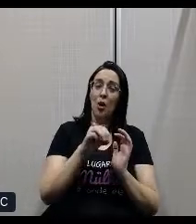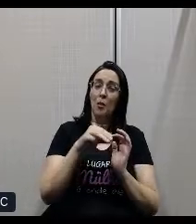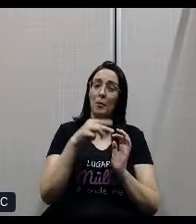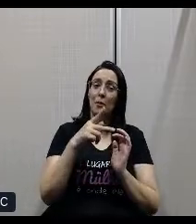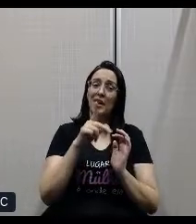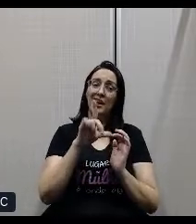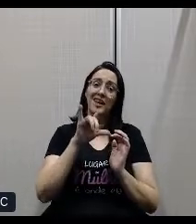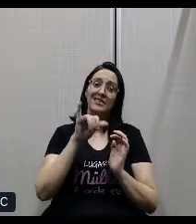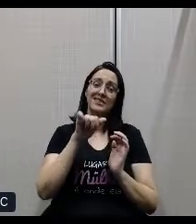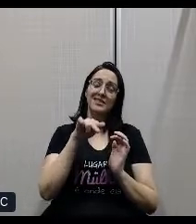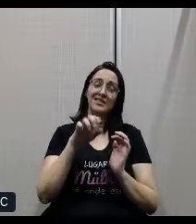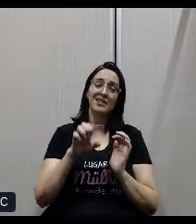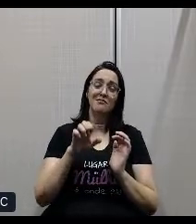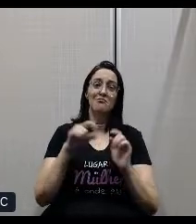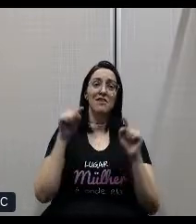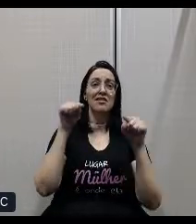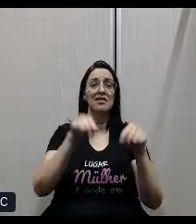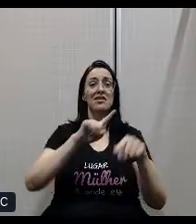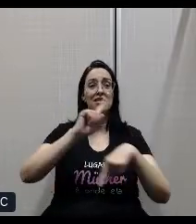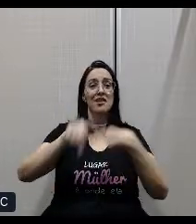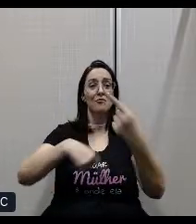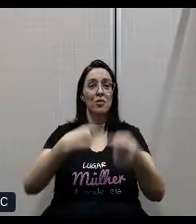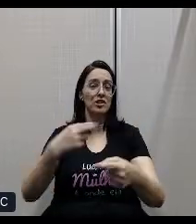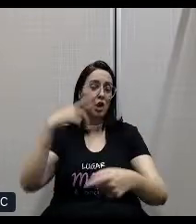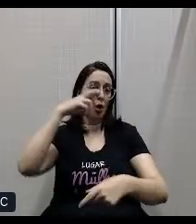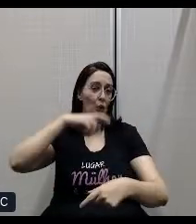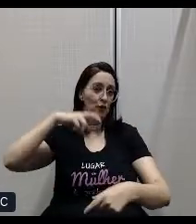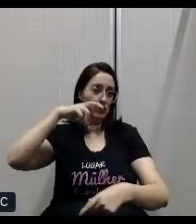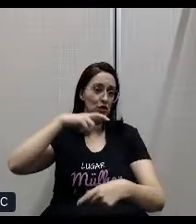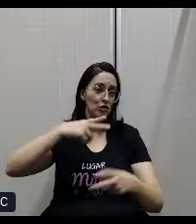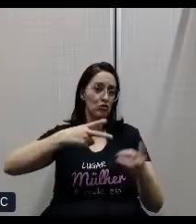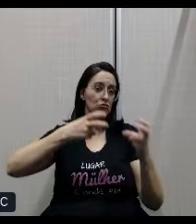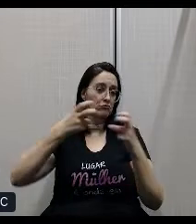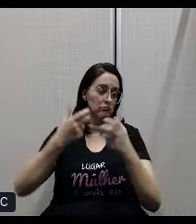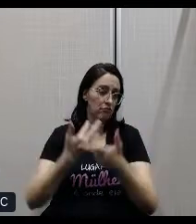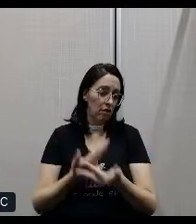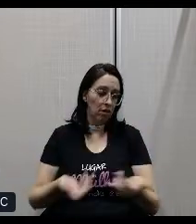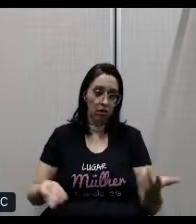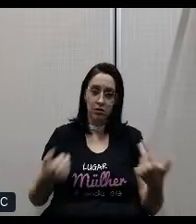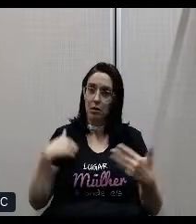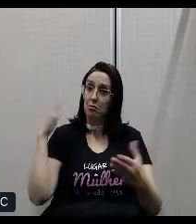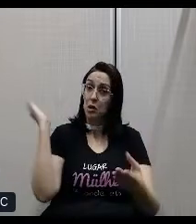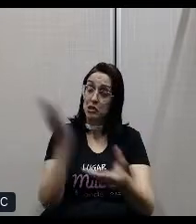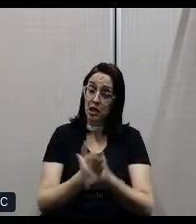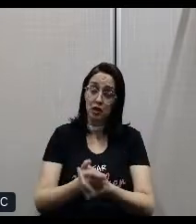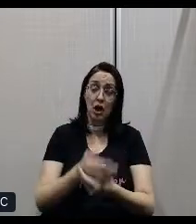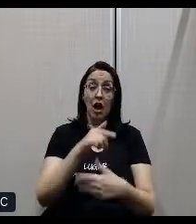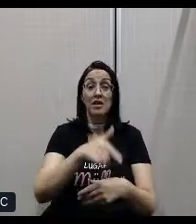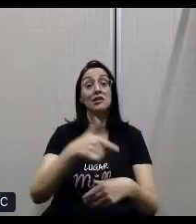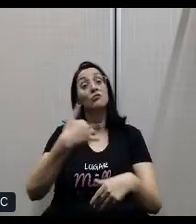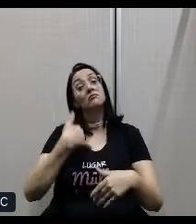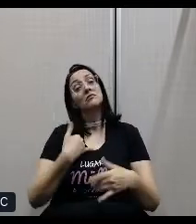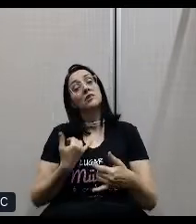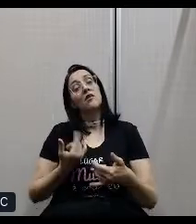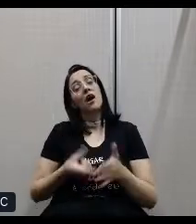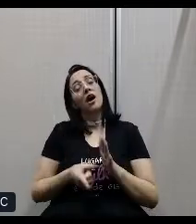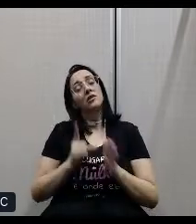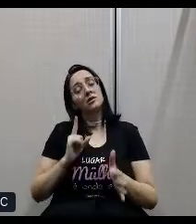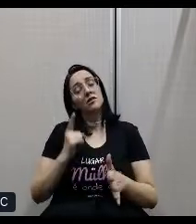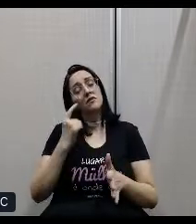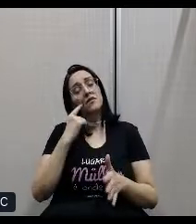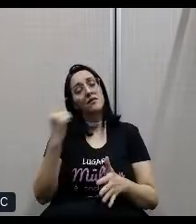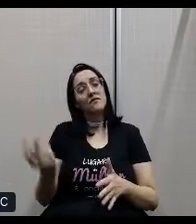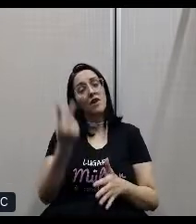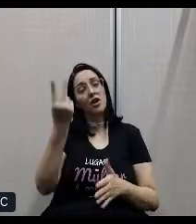justamente para não cair lá em algum processo, em alguma coisa assim. Então, a gente ainda não conseguiu vislumbrar o valor da acessibilidade